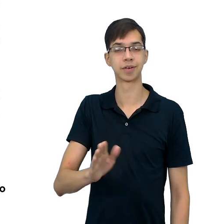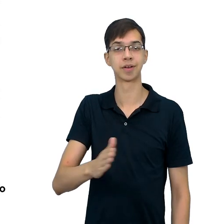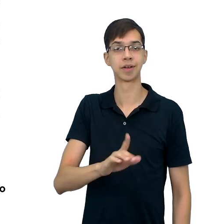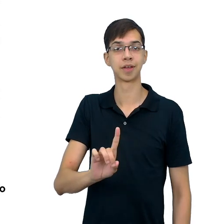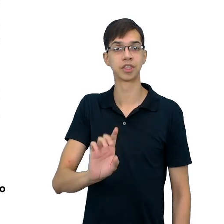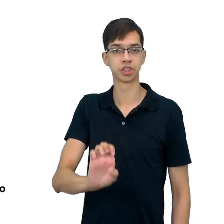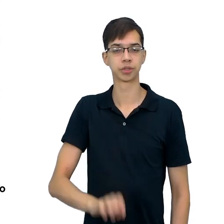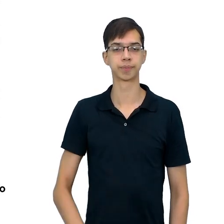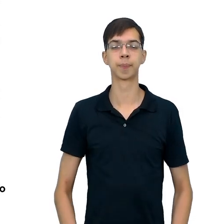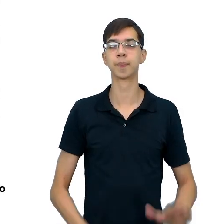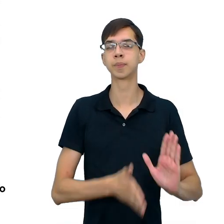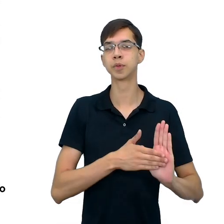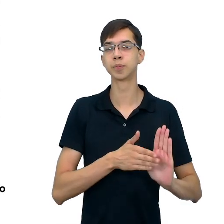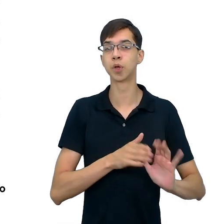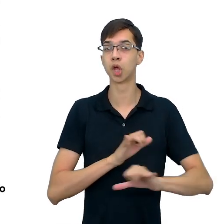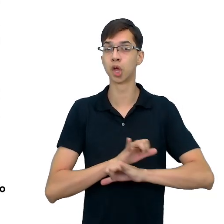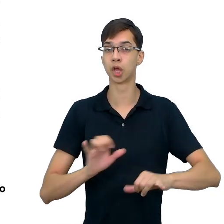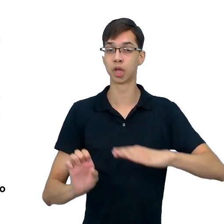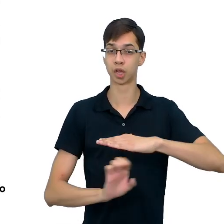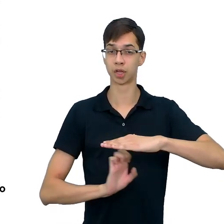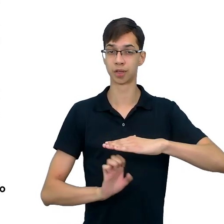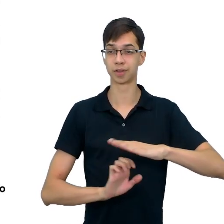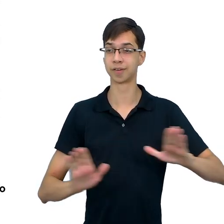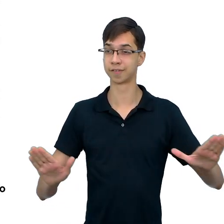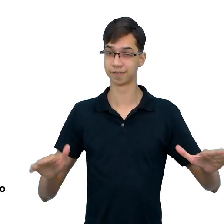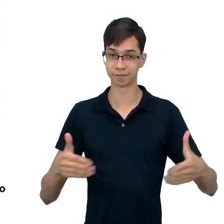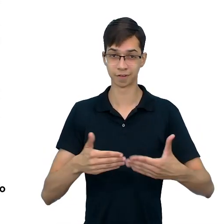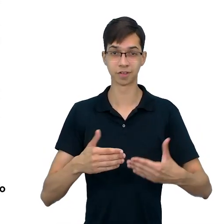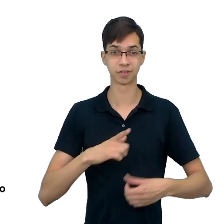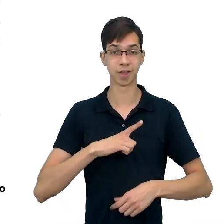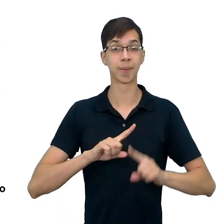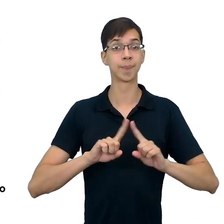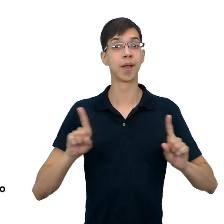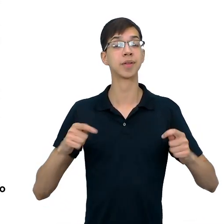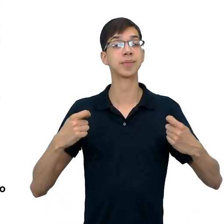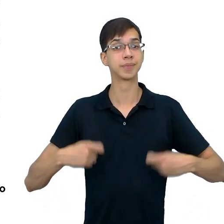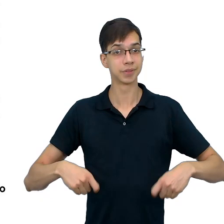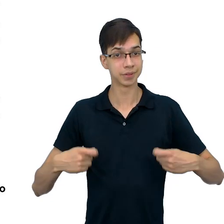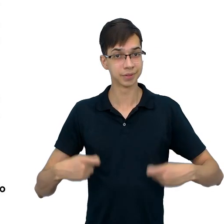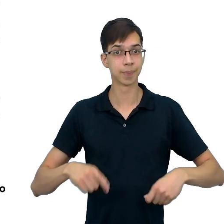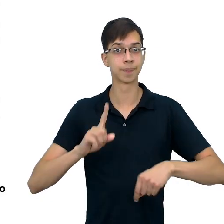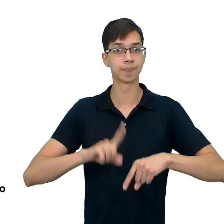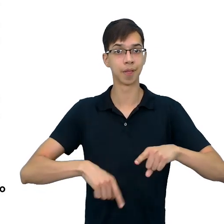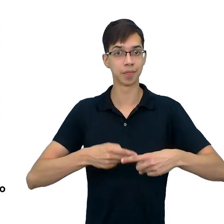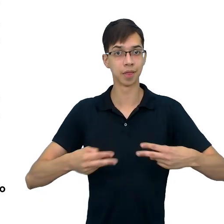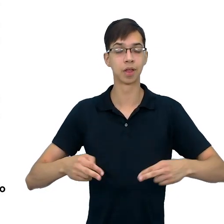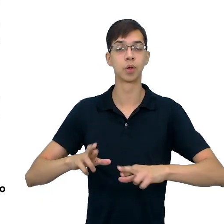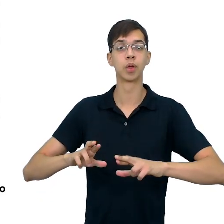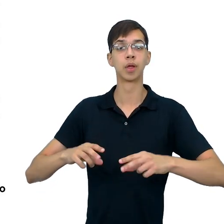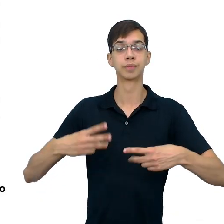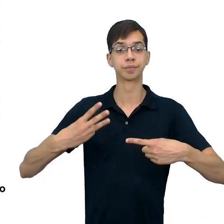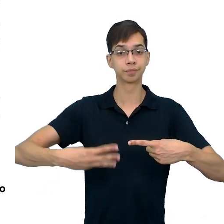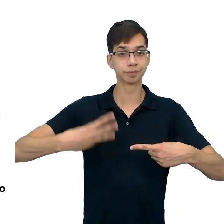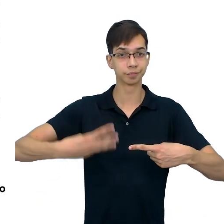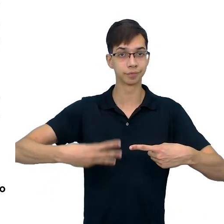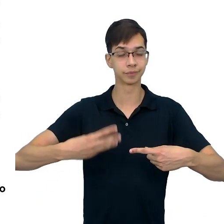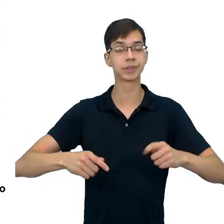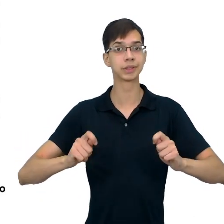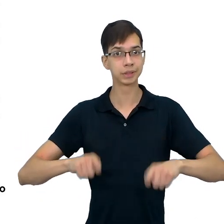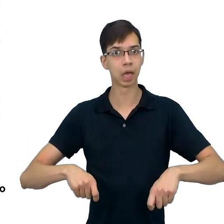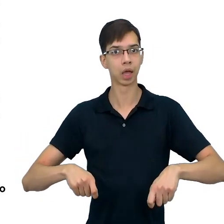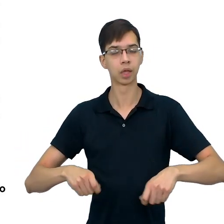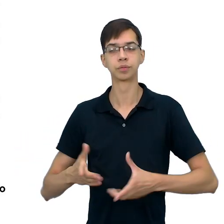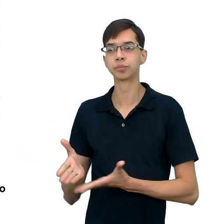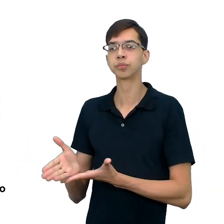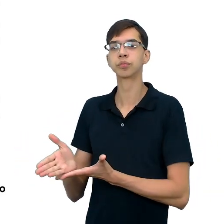cooperativas estivessem fechadas, é necessário haver uma coleta seletiva desses materiais recicláveis, de maneira a evitar que